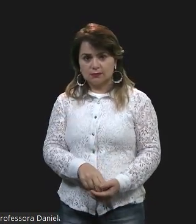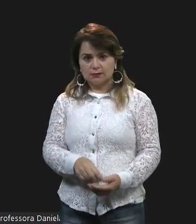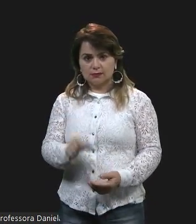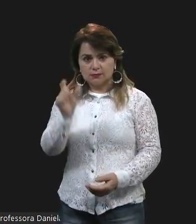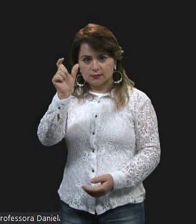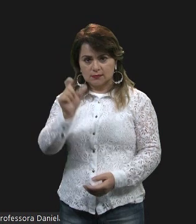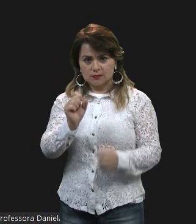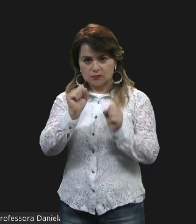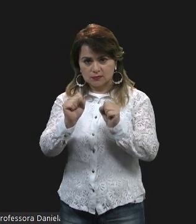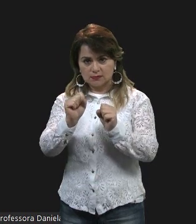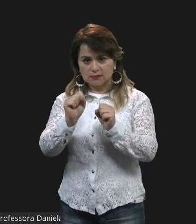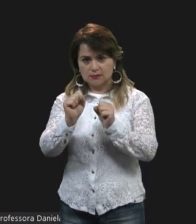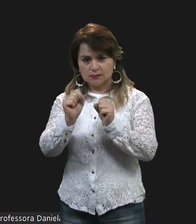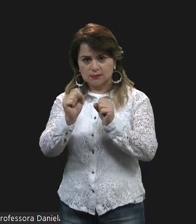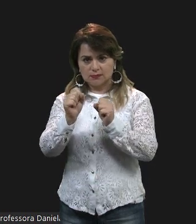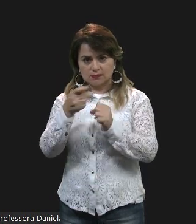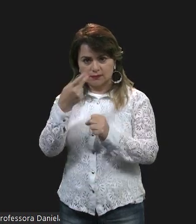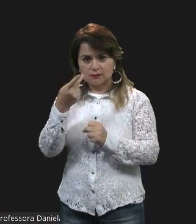Posso falar?